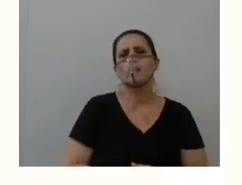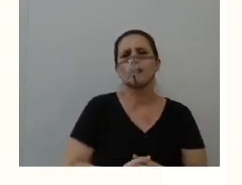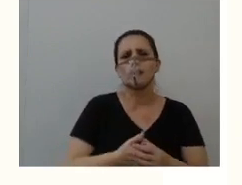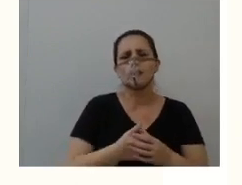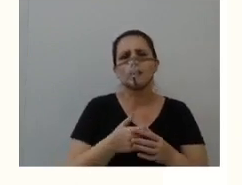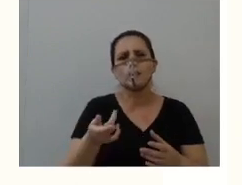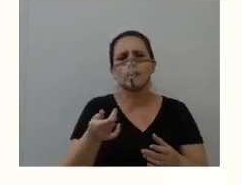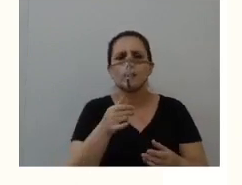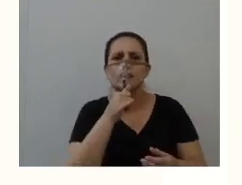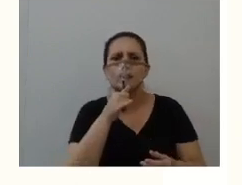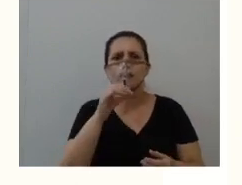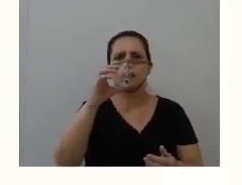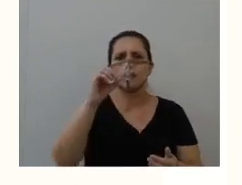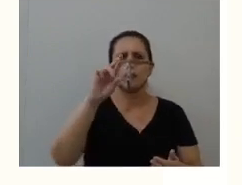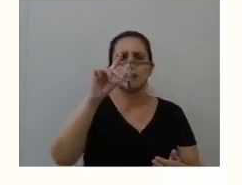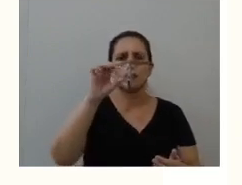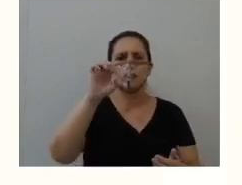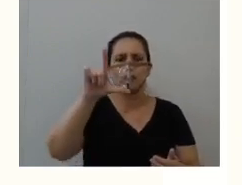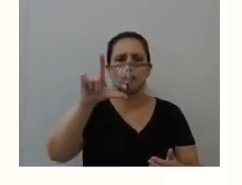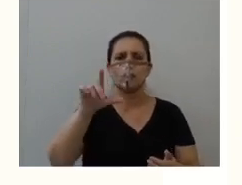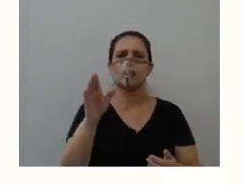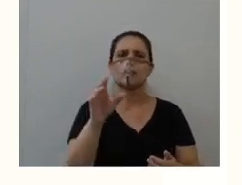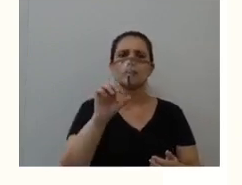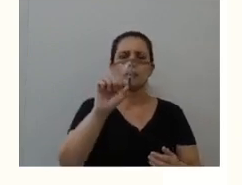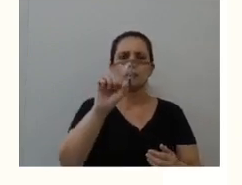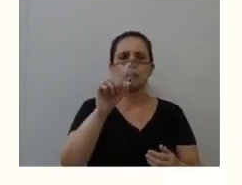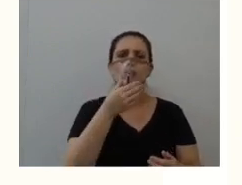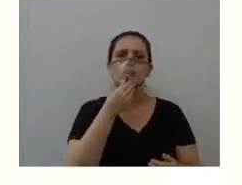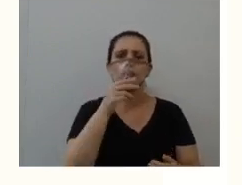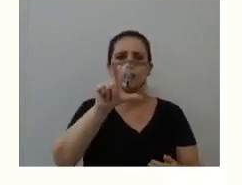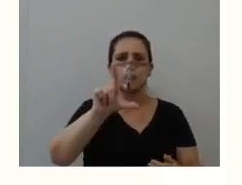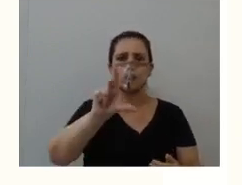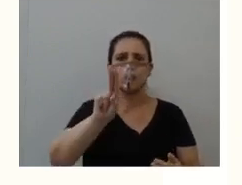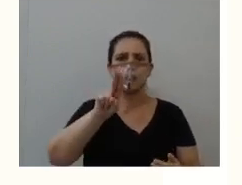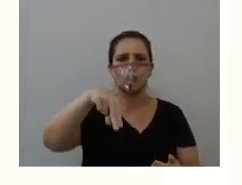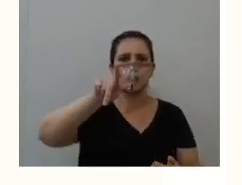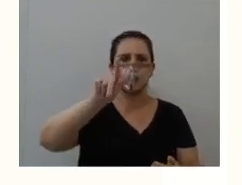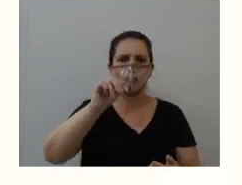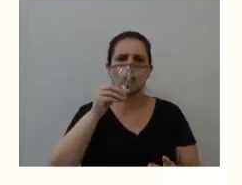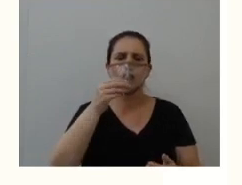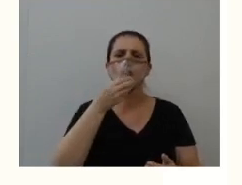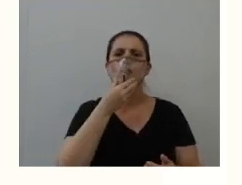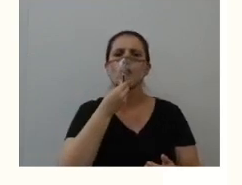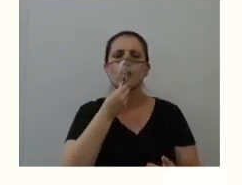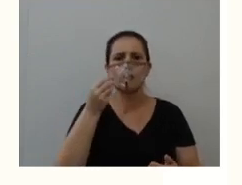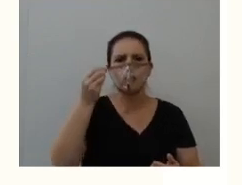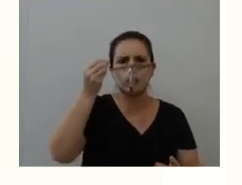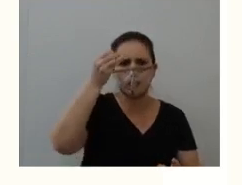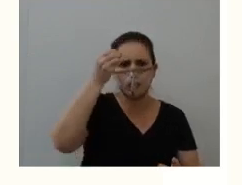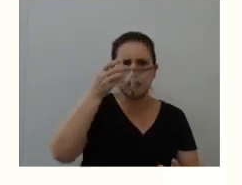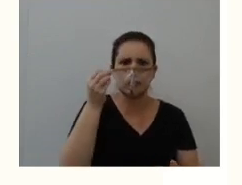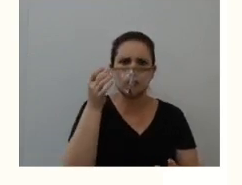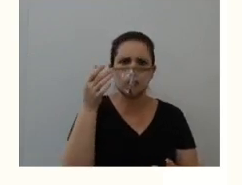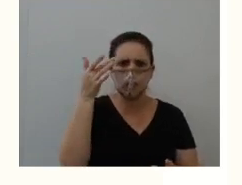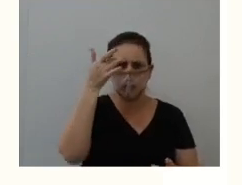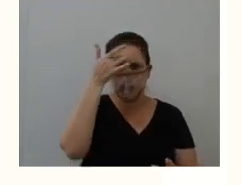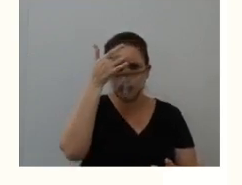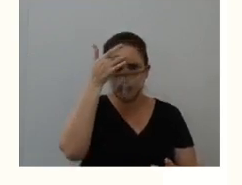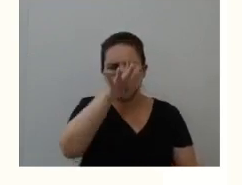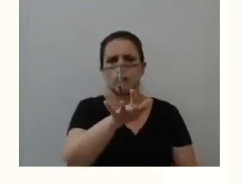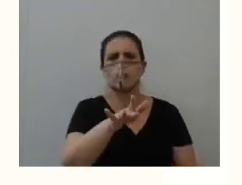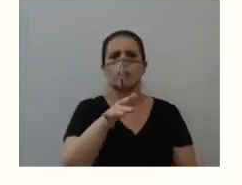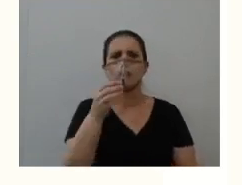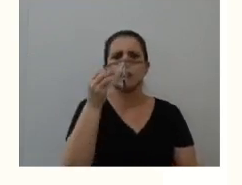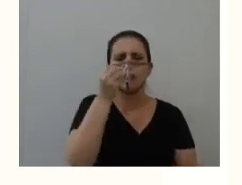personagem, por exemplo, o cordel do Seu Lunga, né? Aquela ideia, uma vez eu tenho uma piada do Seu Lunga aqui, como é? Seu Lunga foi comprar remédio para rato. Pode jogar as perguntas no